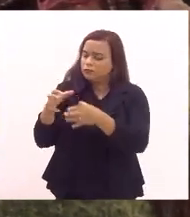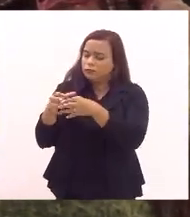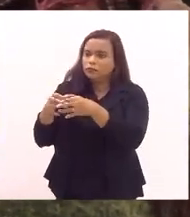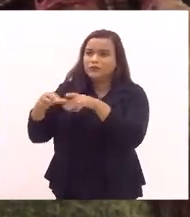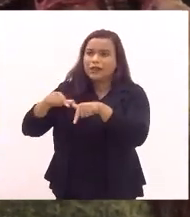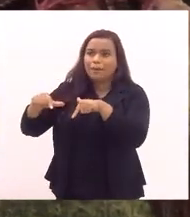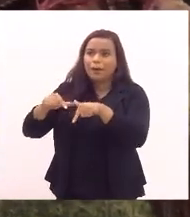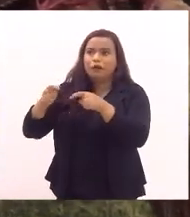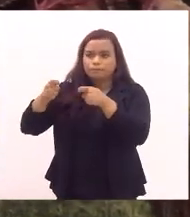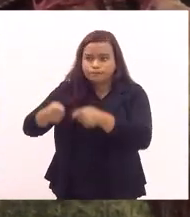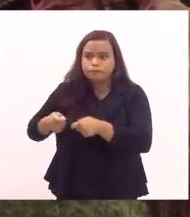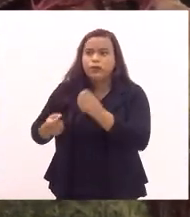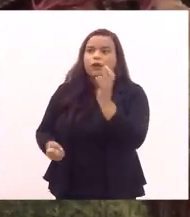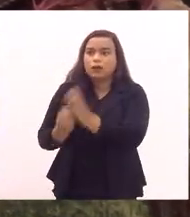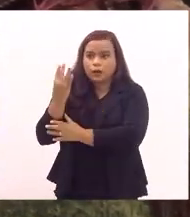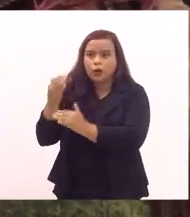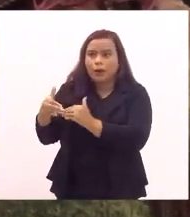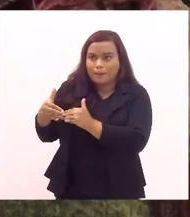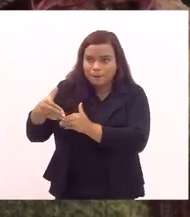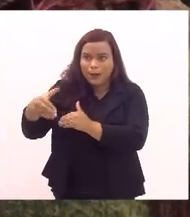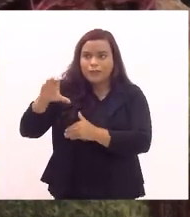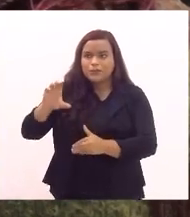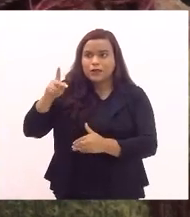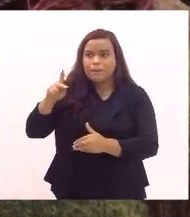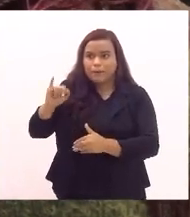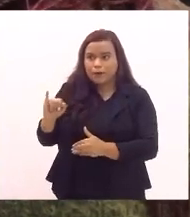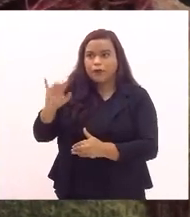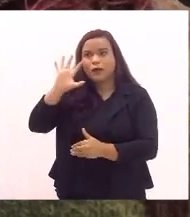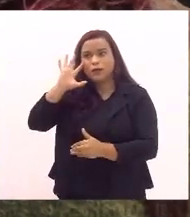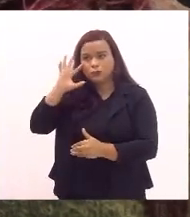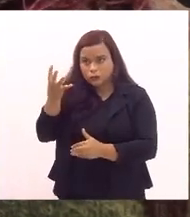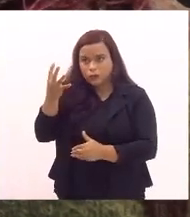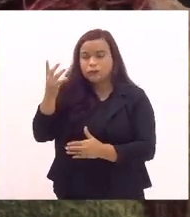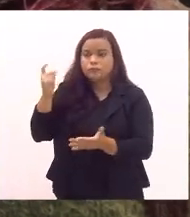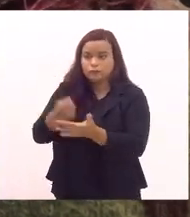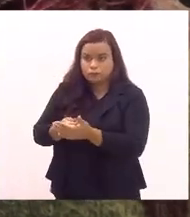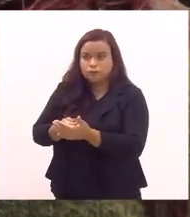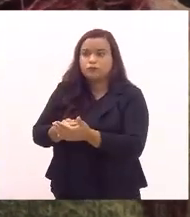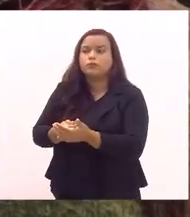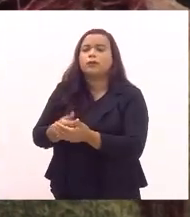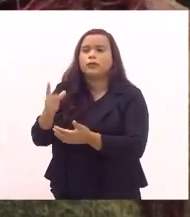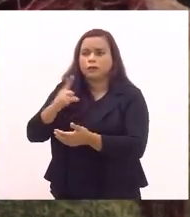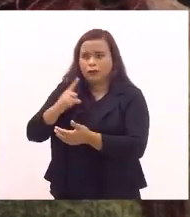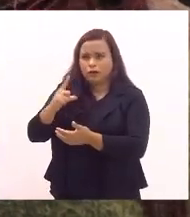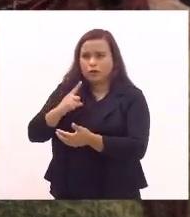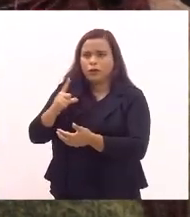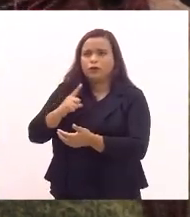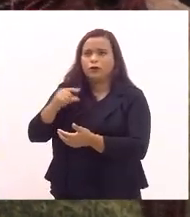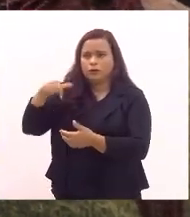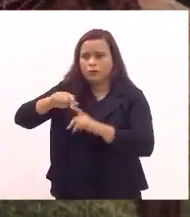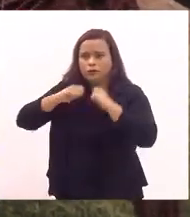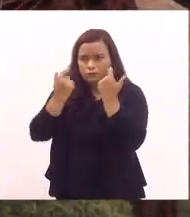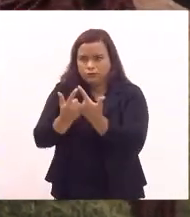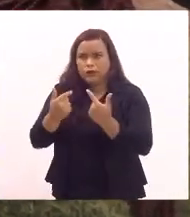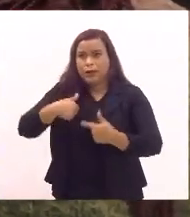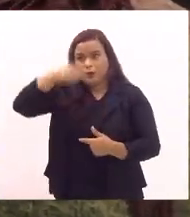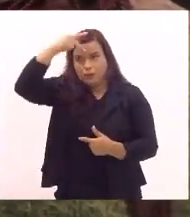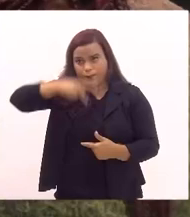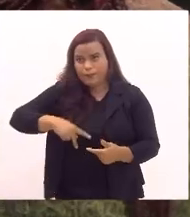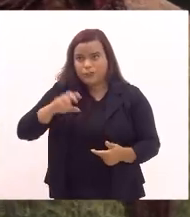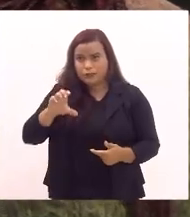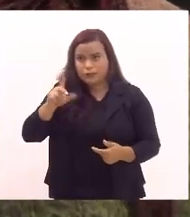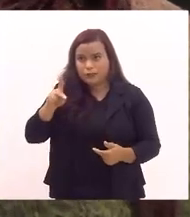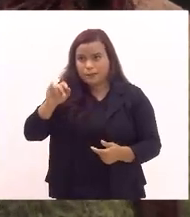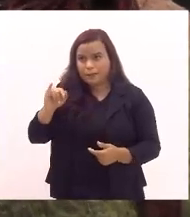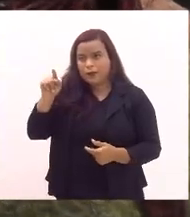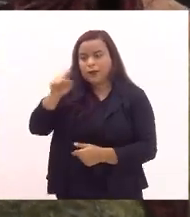nessa é criado a partir da resolução da CPI que nós fizemos nessa casa e o Preside a CPI